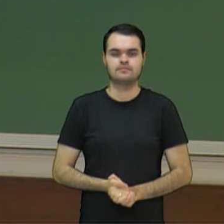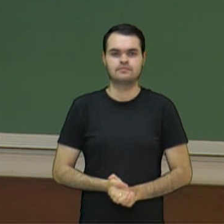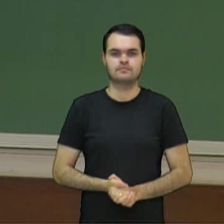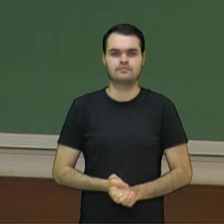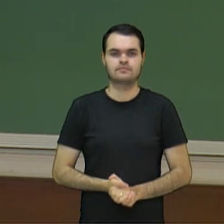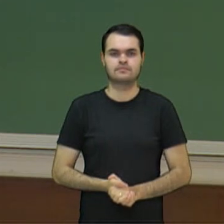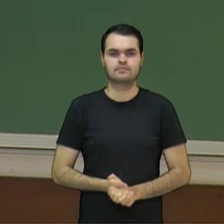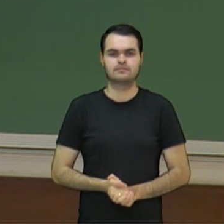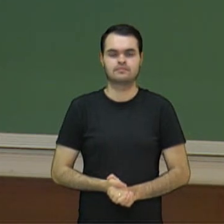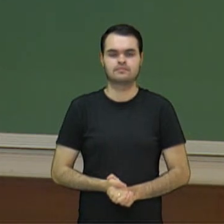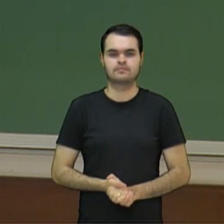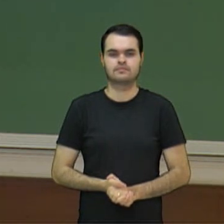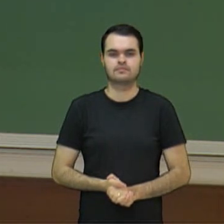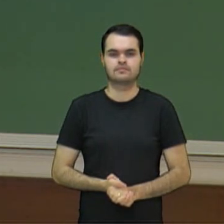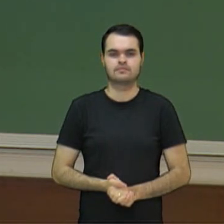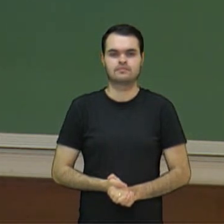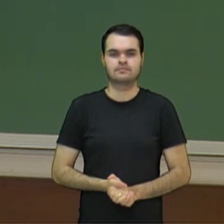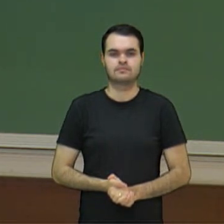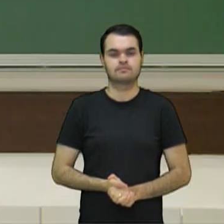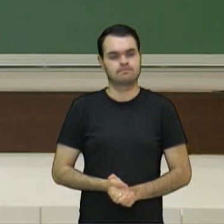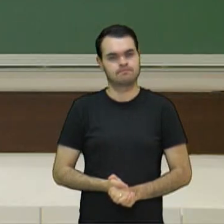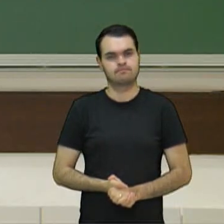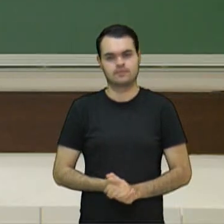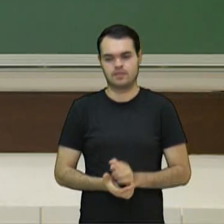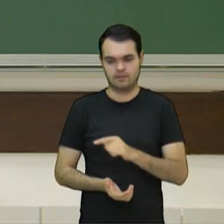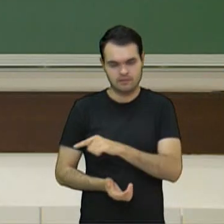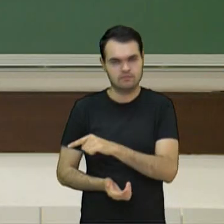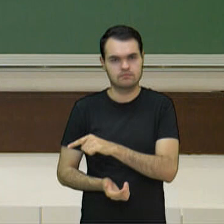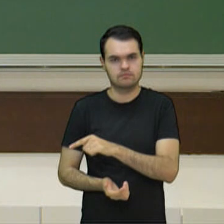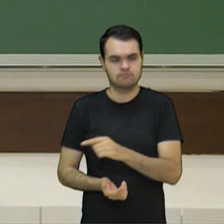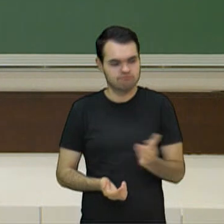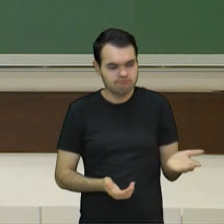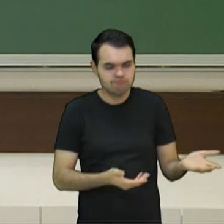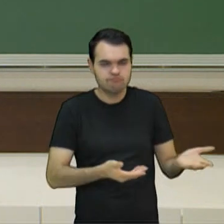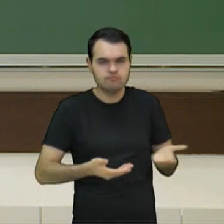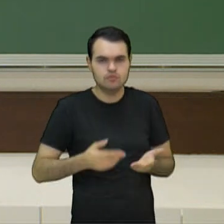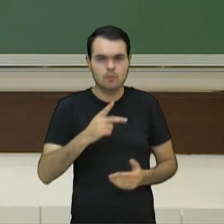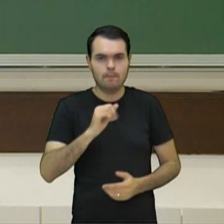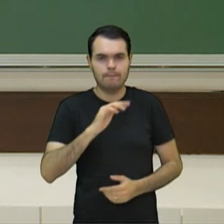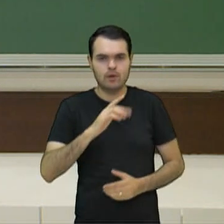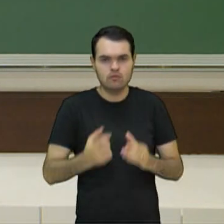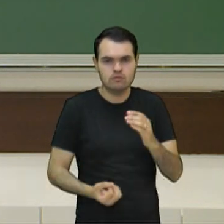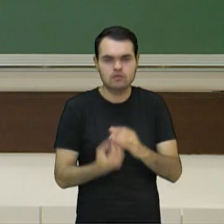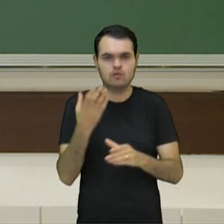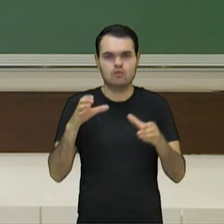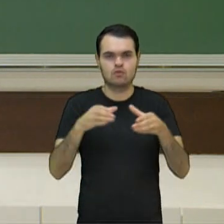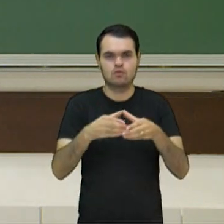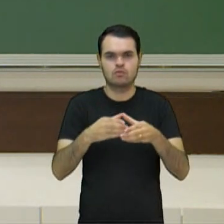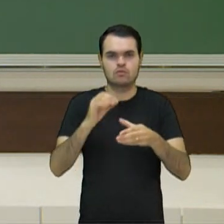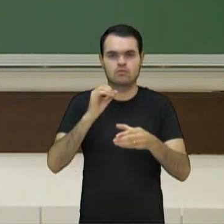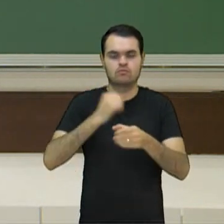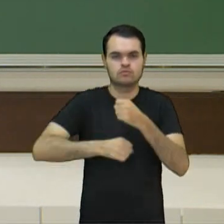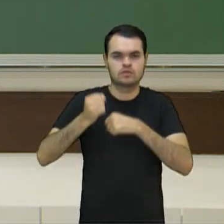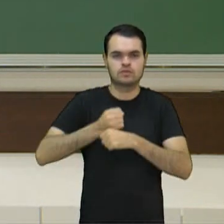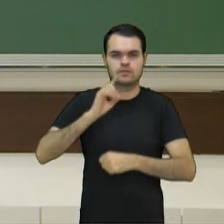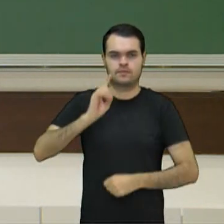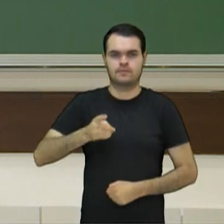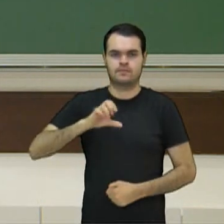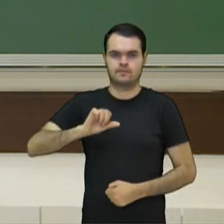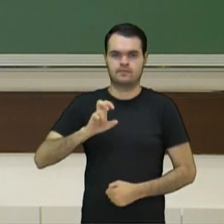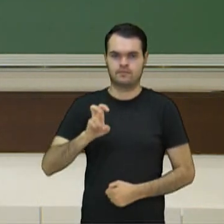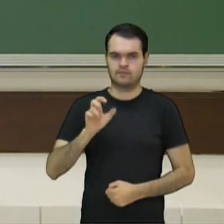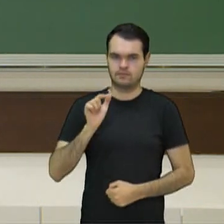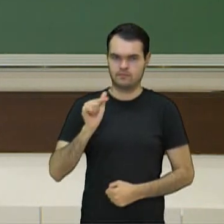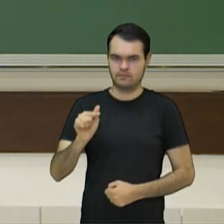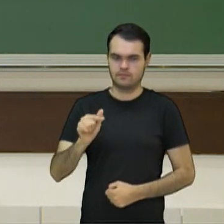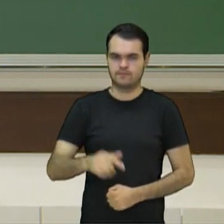to join his music group. Ele chamou o Paul McCartney e criaram o grupo em 57.